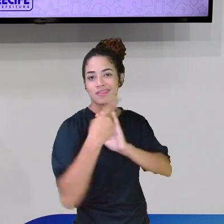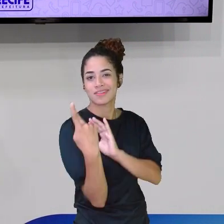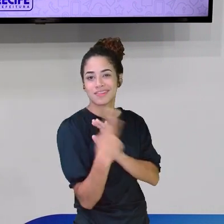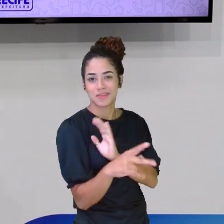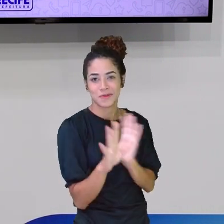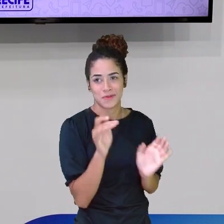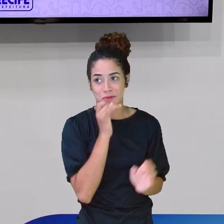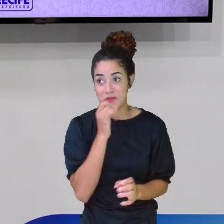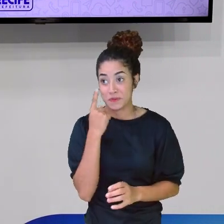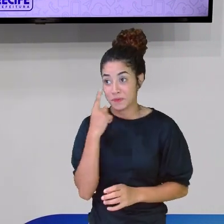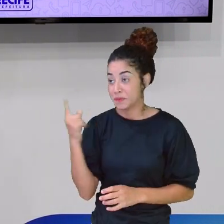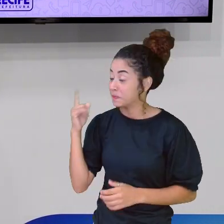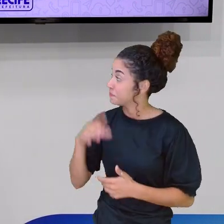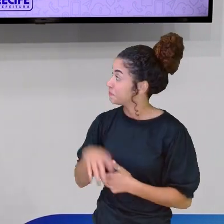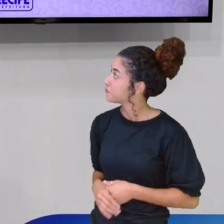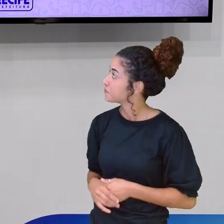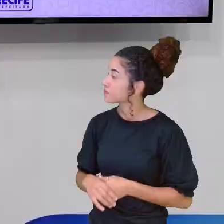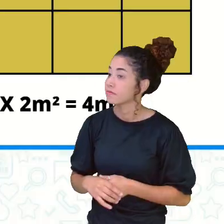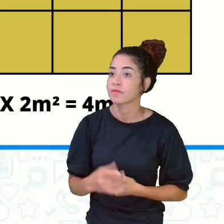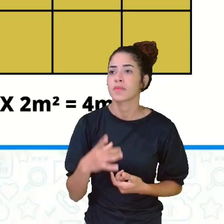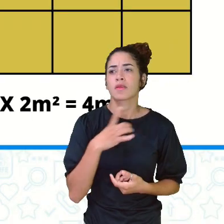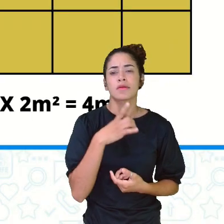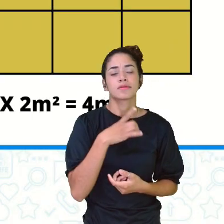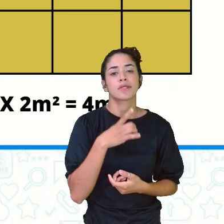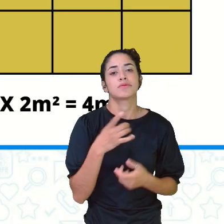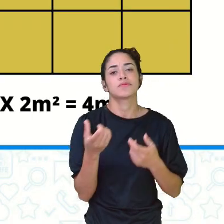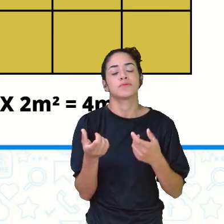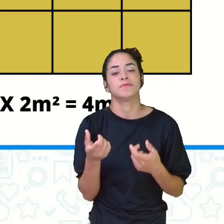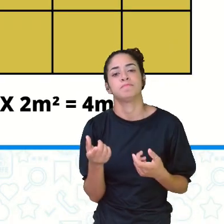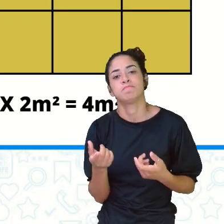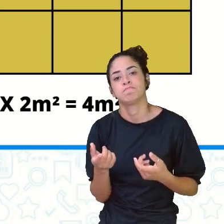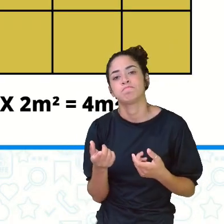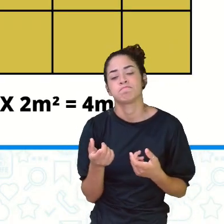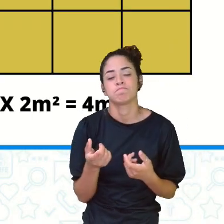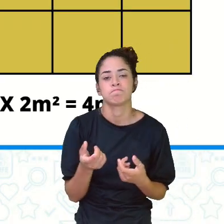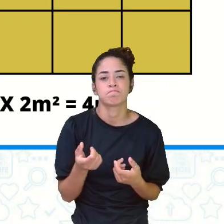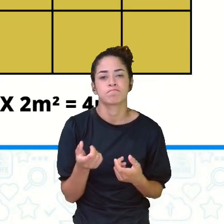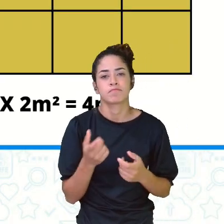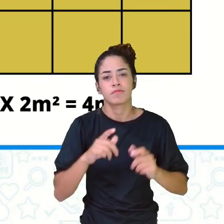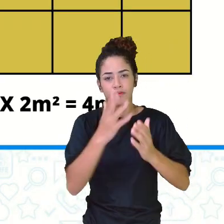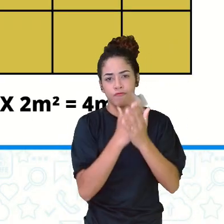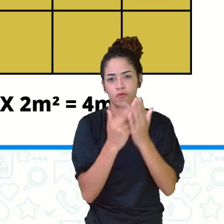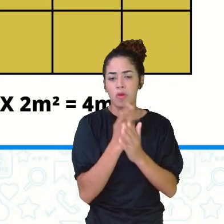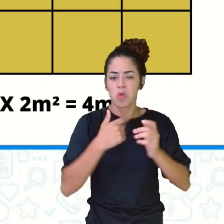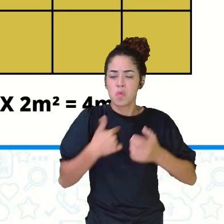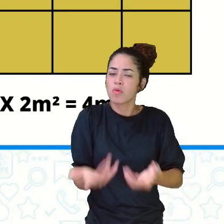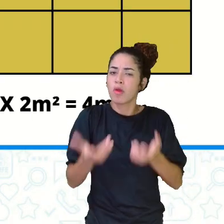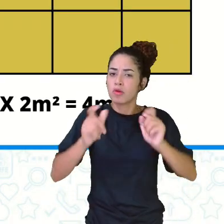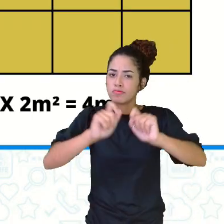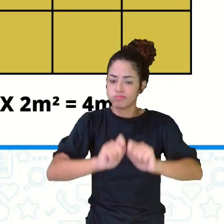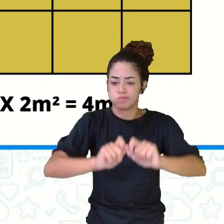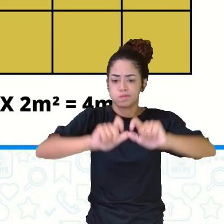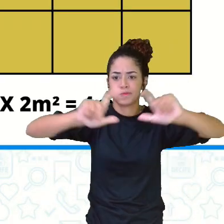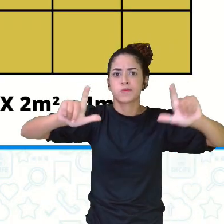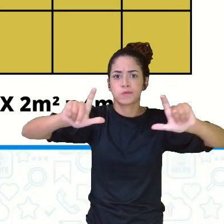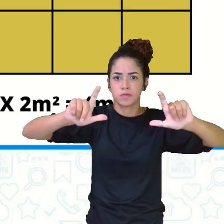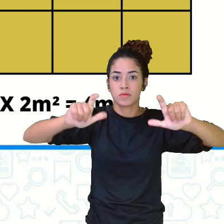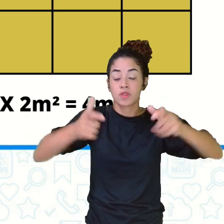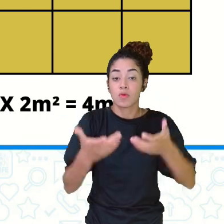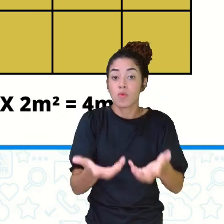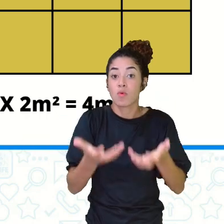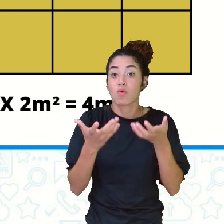tenho um exemplo aqui. Eu tenho uma figura que eu quero fazer ampliação. Eu quero ampliar